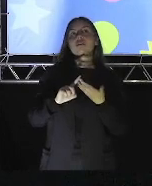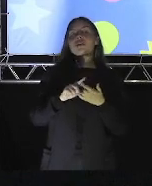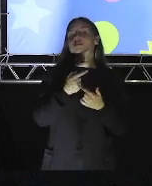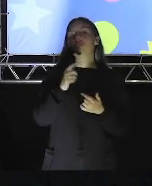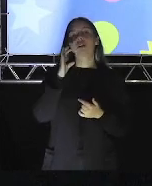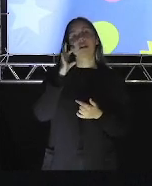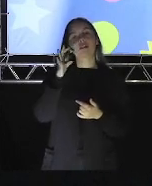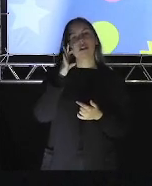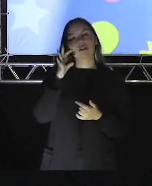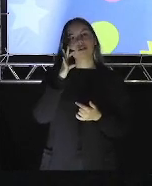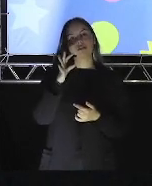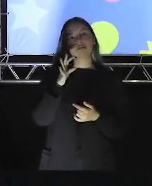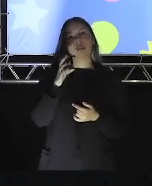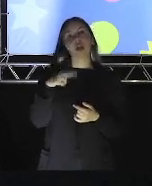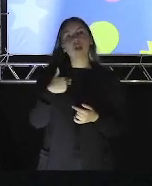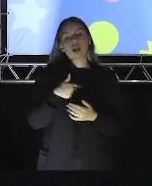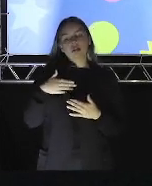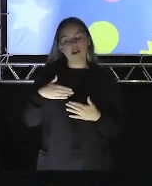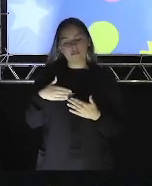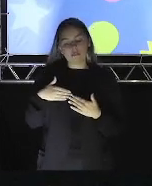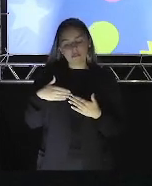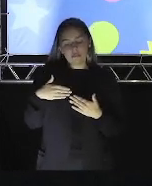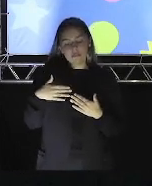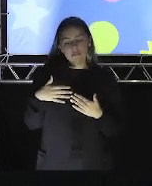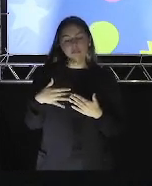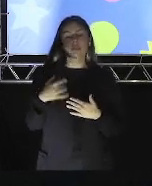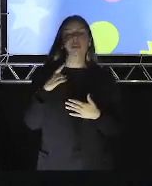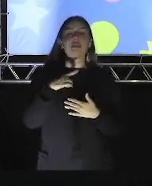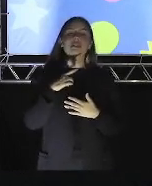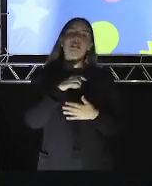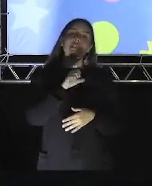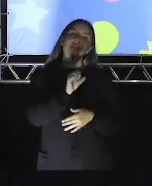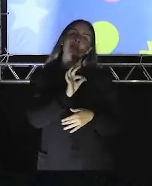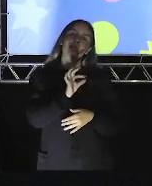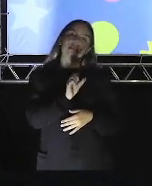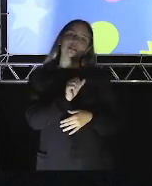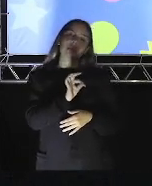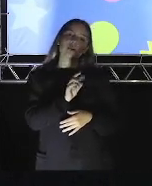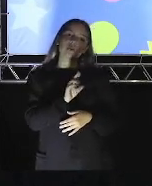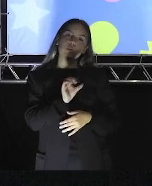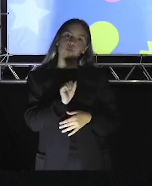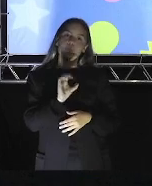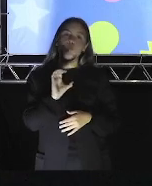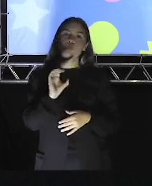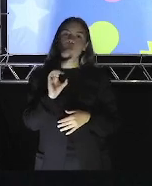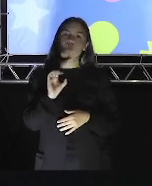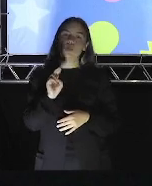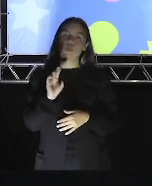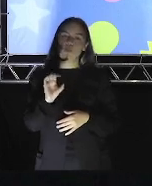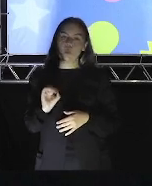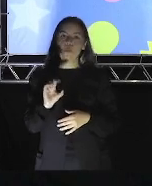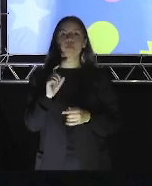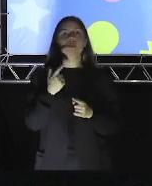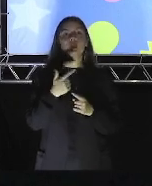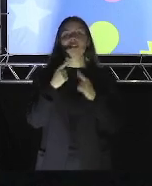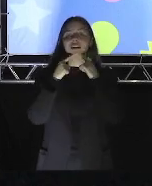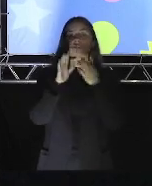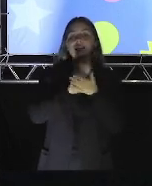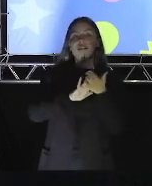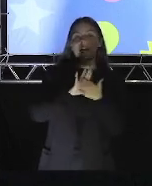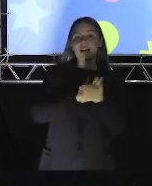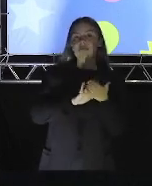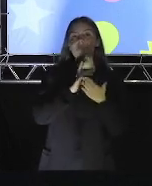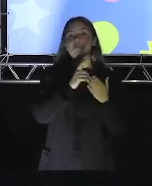reflete, a gente está indo dentro do status quo, sem criticar, e simplesmente